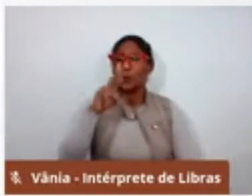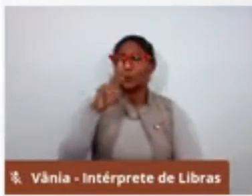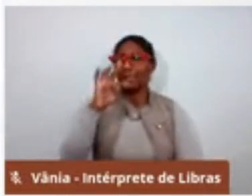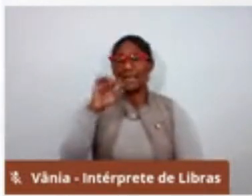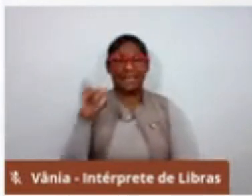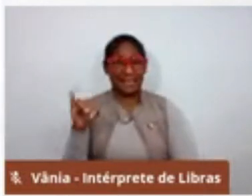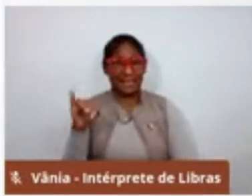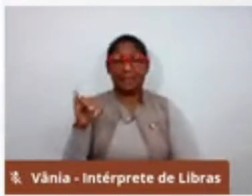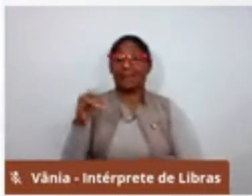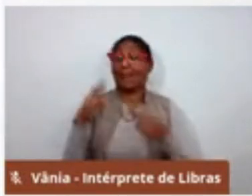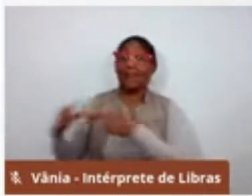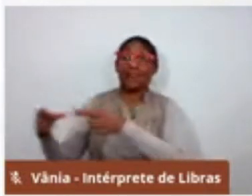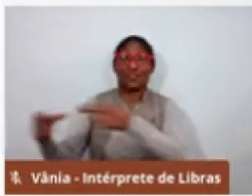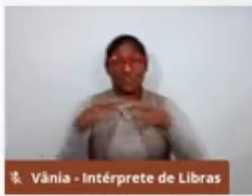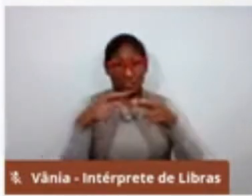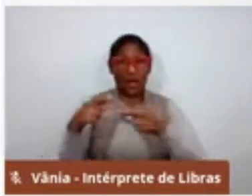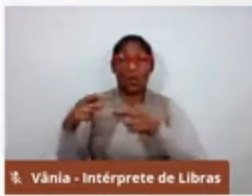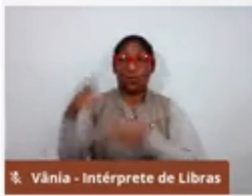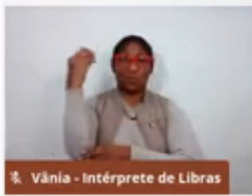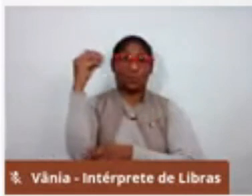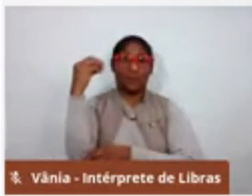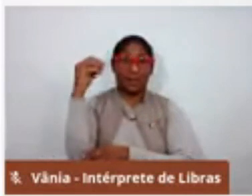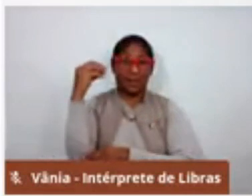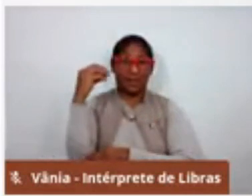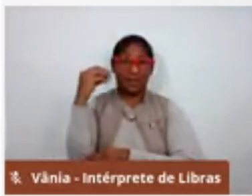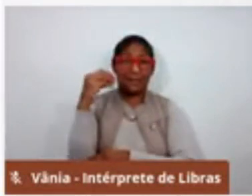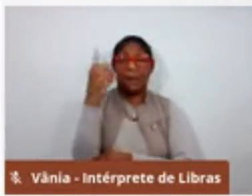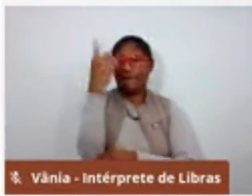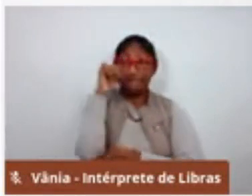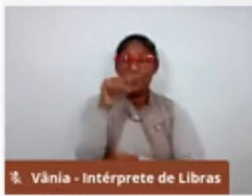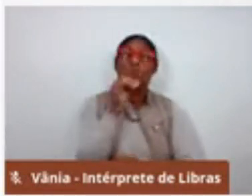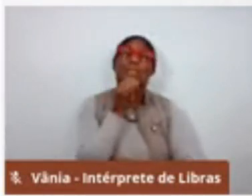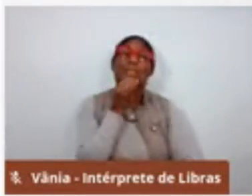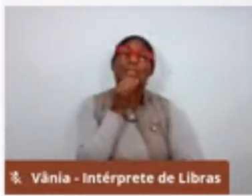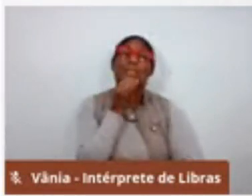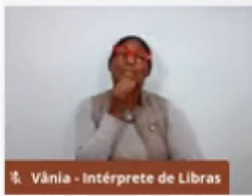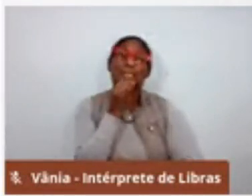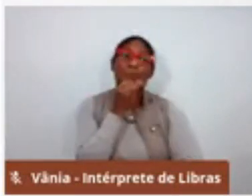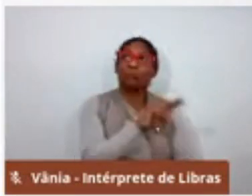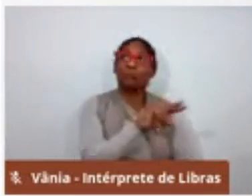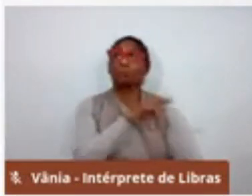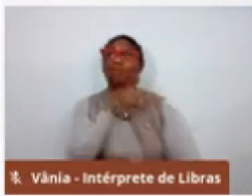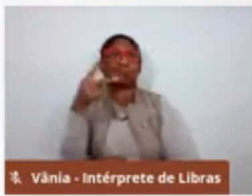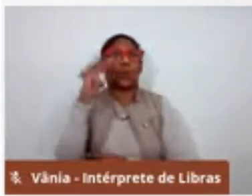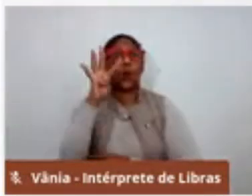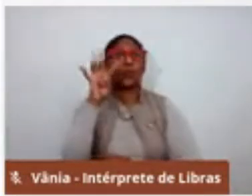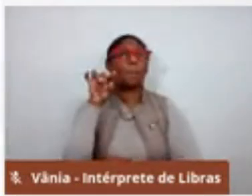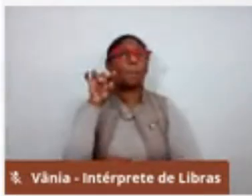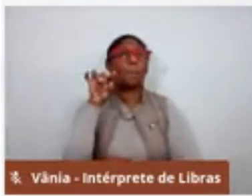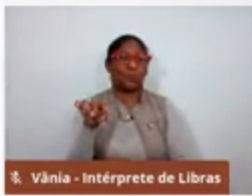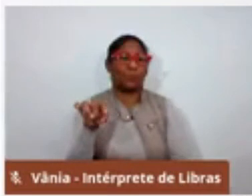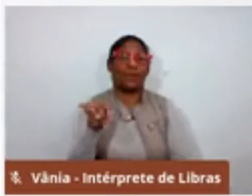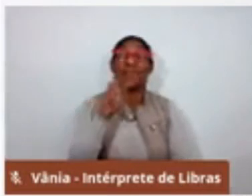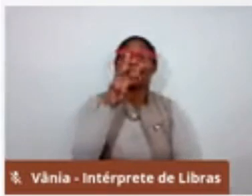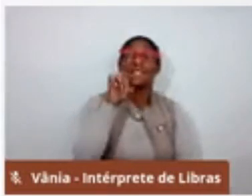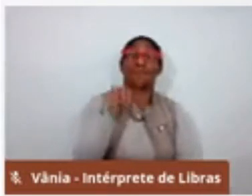na região metropolitana. Vamos sair de 1.000 exames de RT-PCR para 4.000 exames, serão 3.000 exames